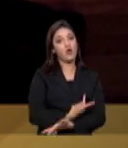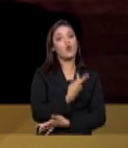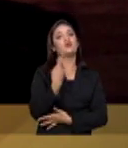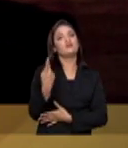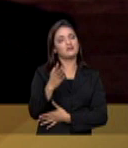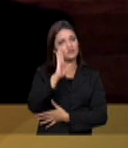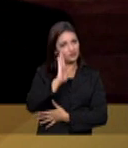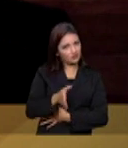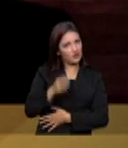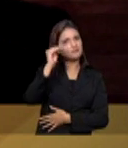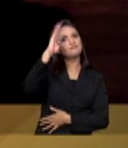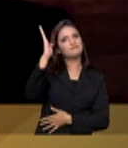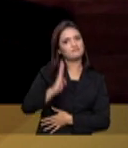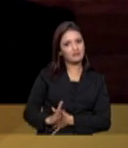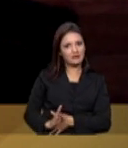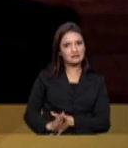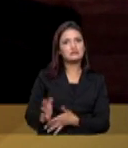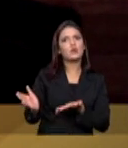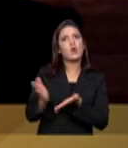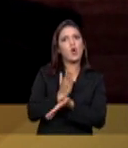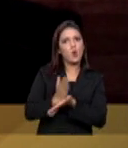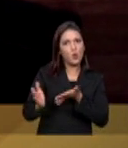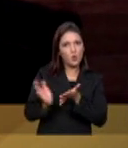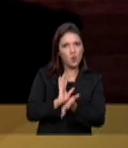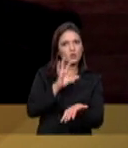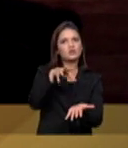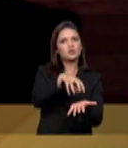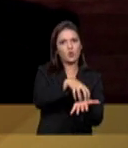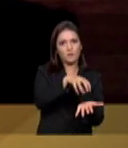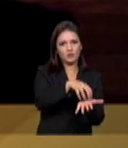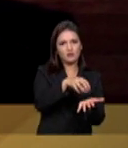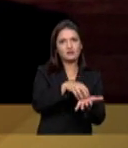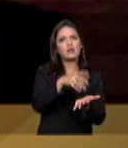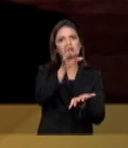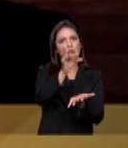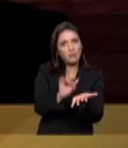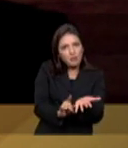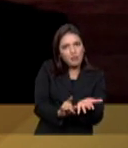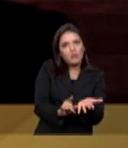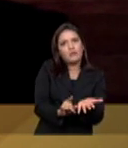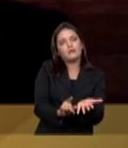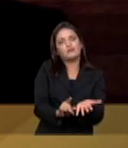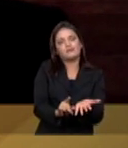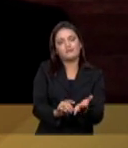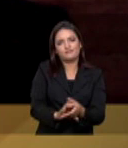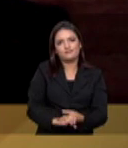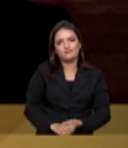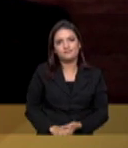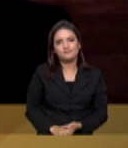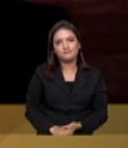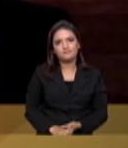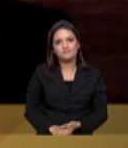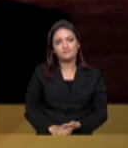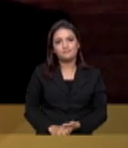em nosso país com comunidades contratadas ao longo da história